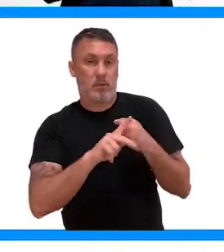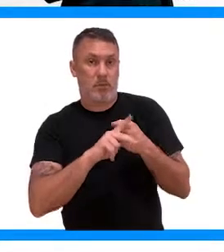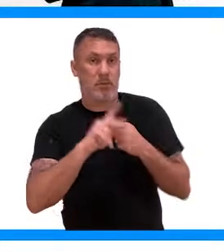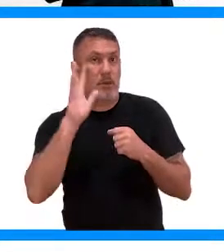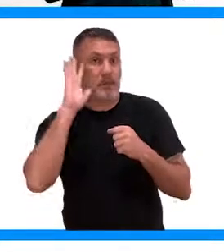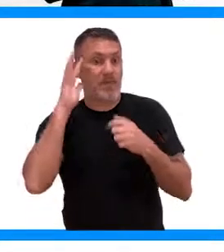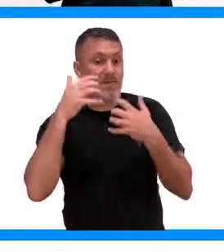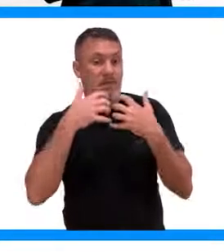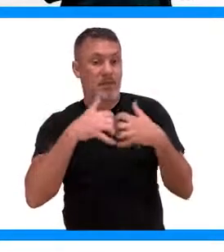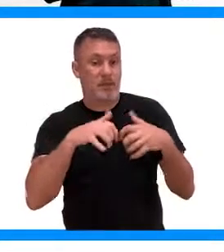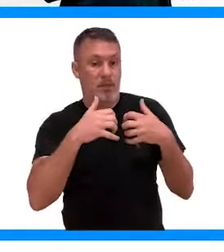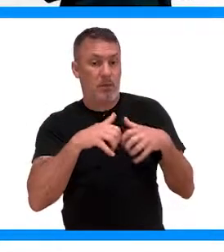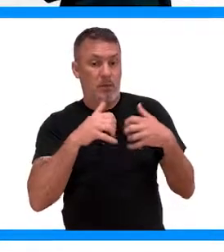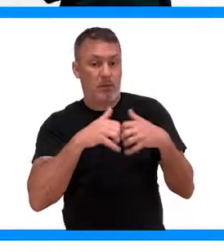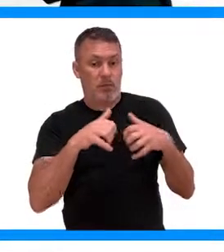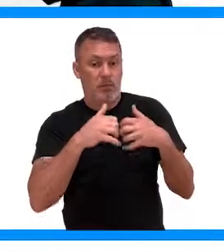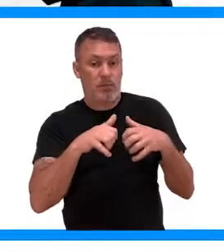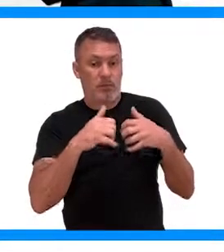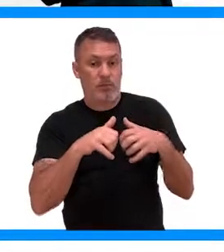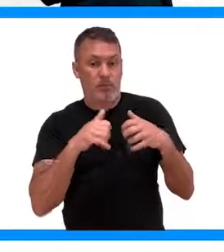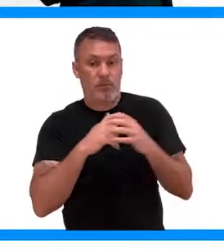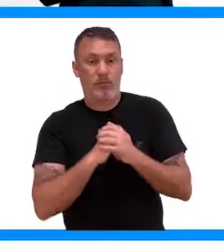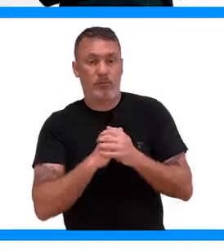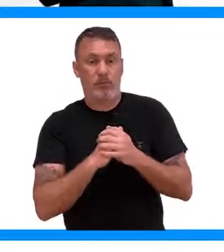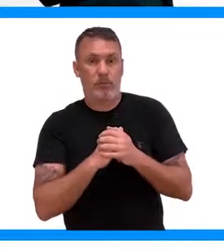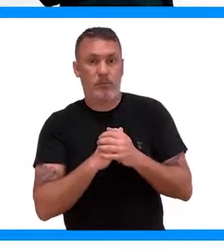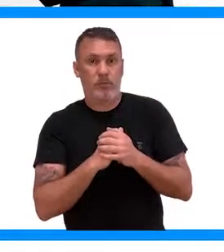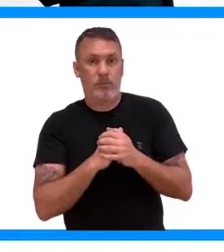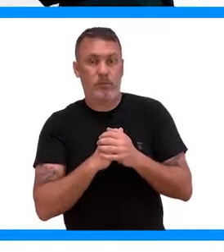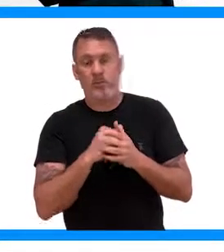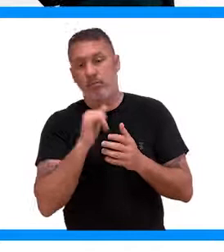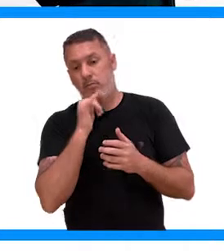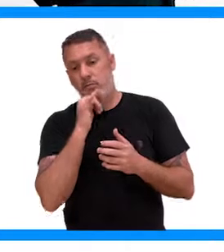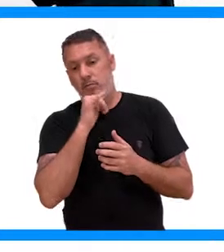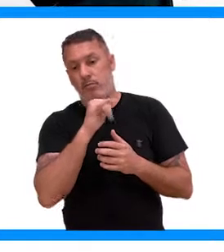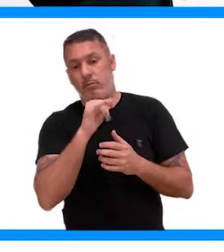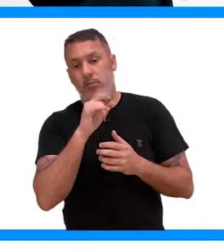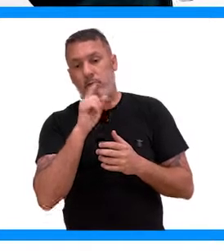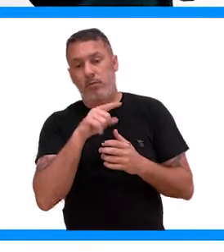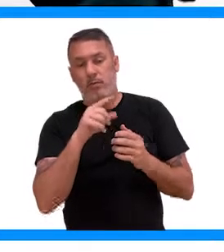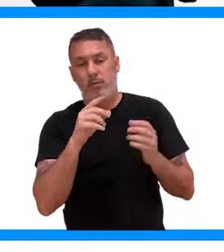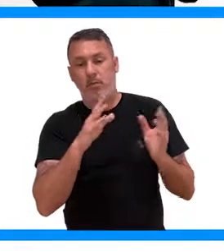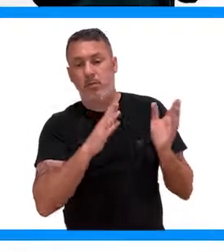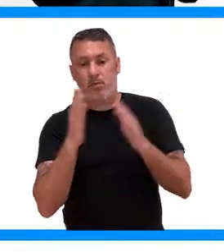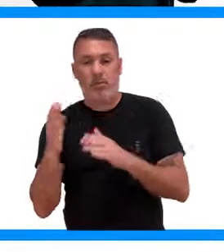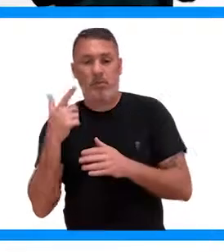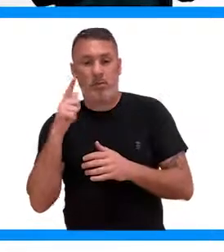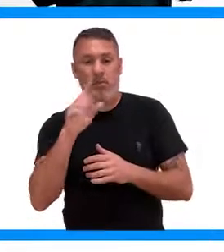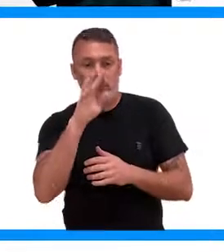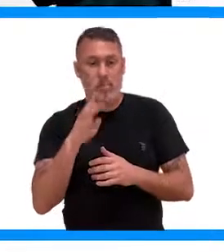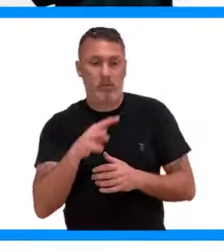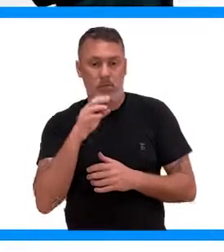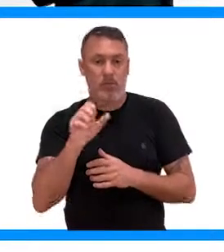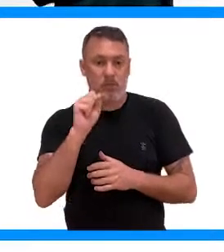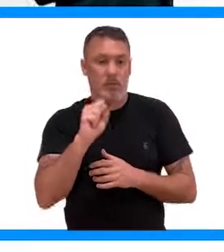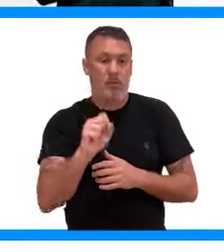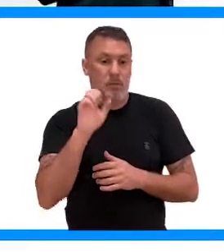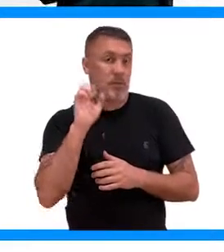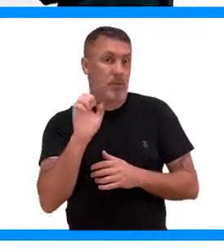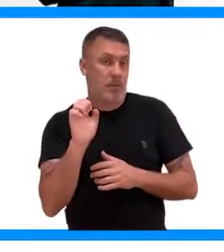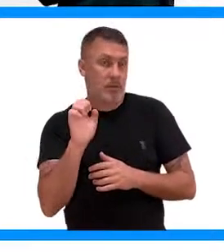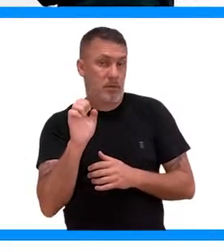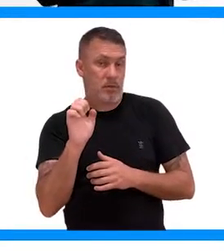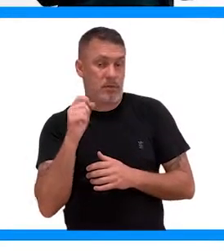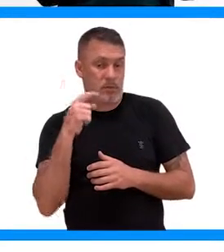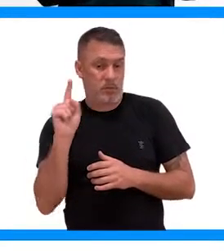Se, pronombre reflexivo, ella se acuerda de ti quando escuta aquela canção. Então, ela se lembra de você